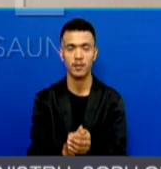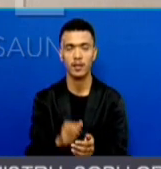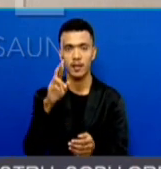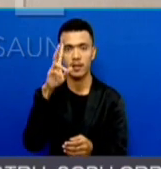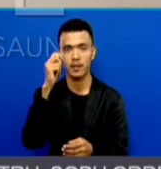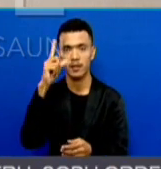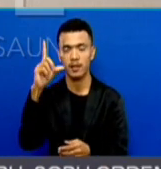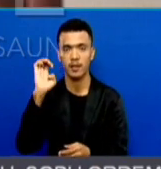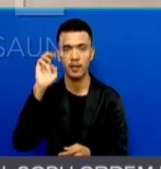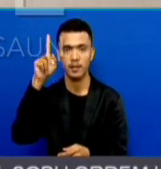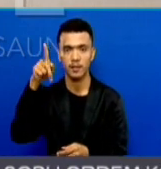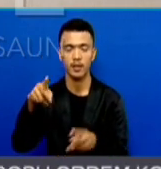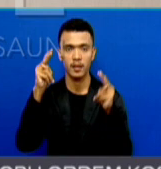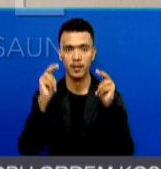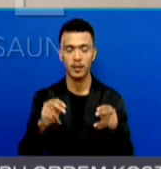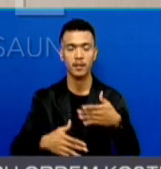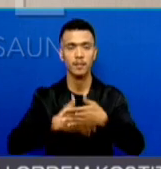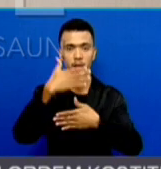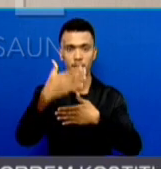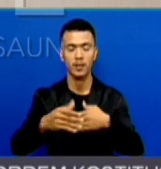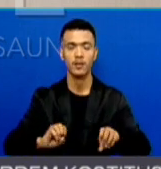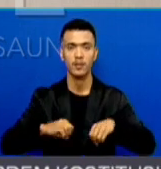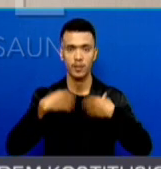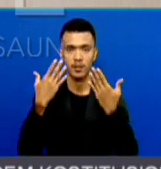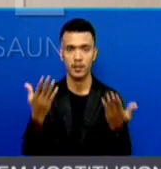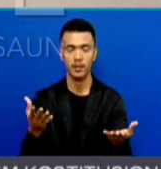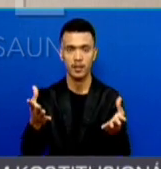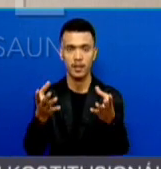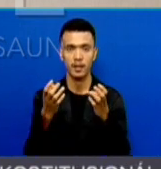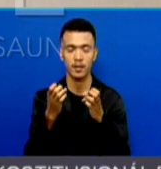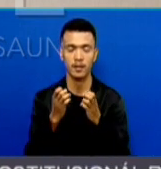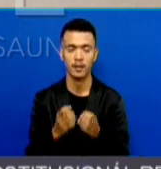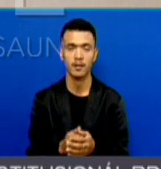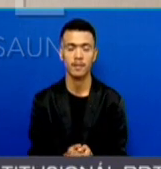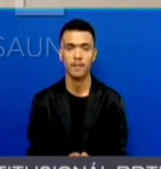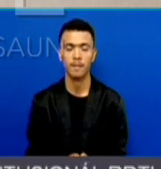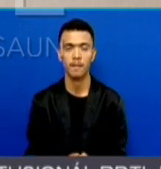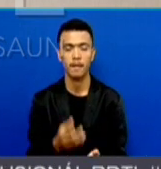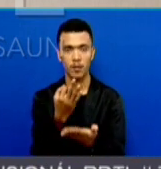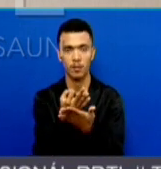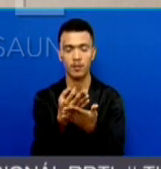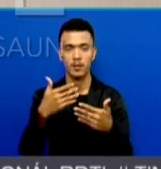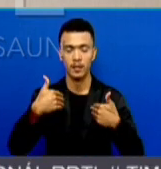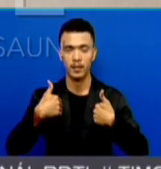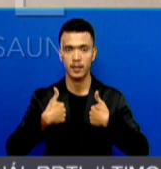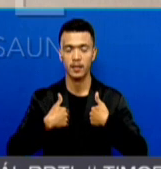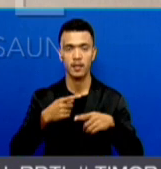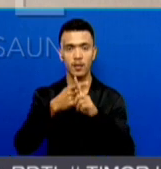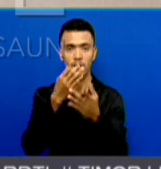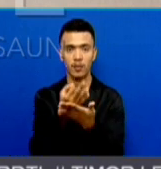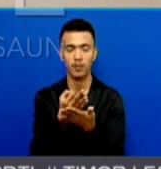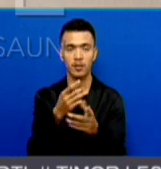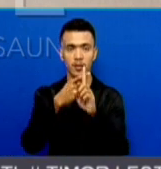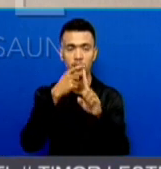de que ba oi nene oi sa e tá cara que dane maca uma dinba hoto se alo osan yete na osan mais se Japão